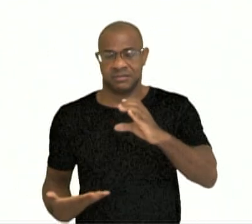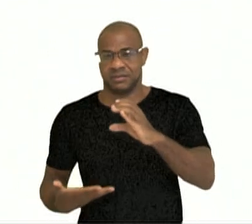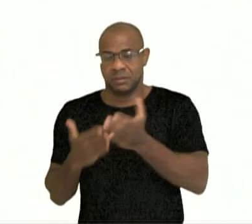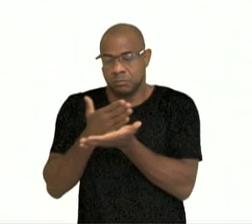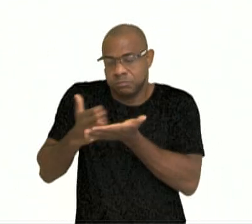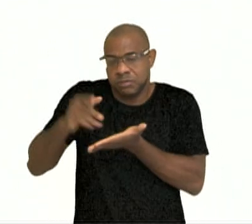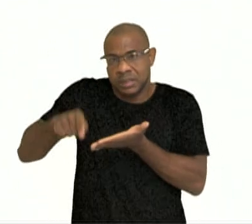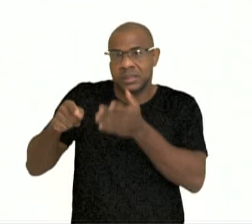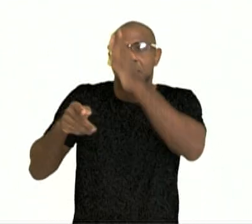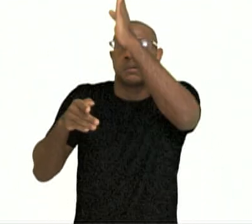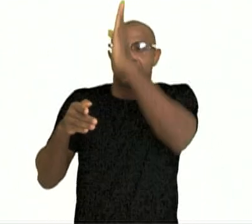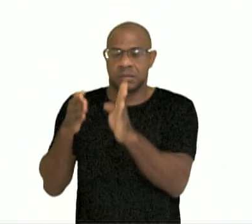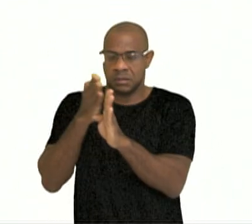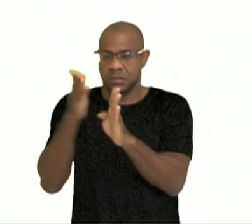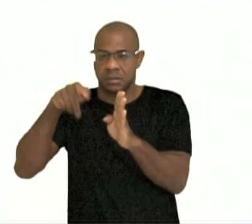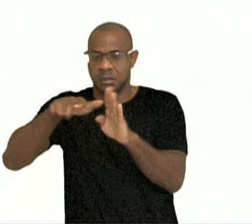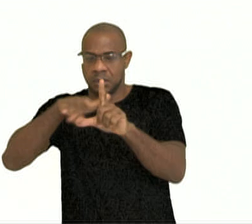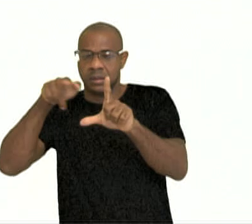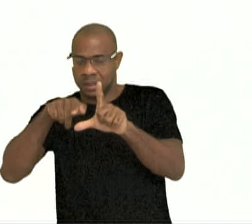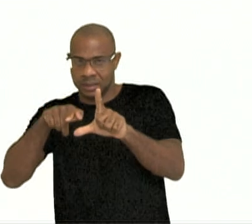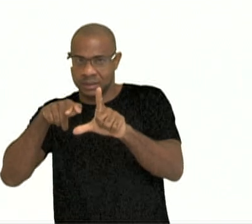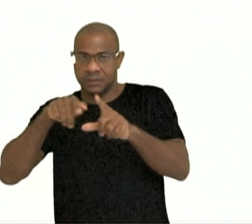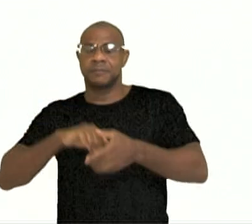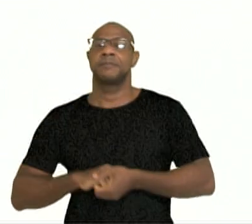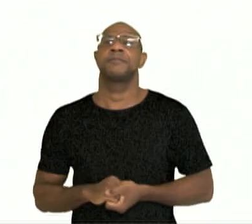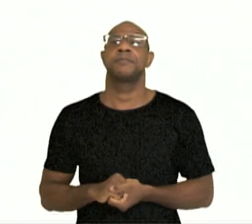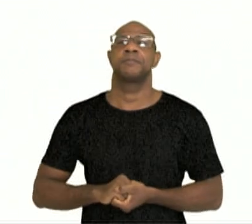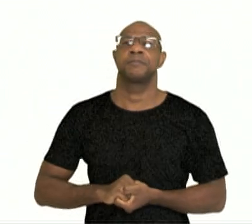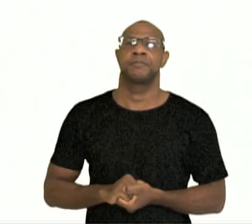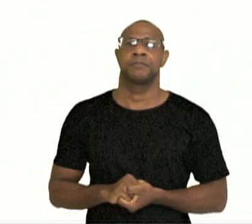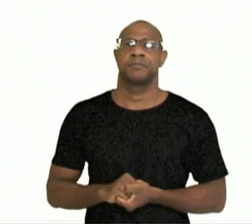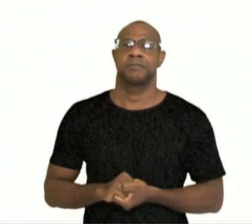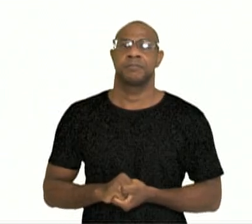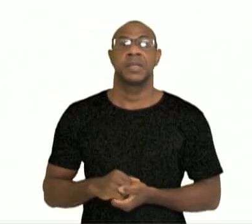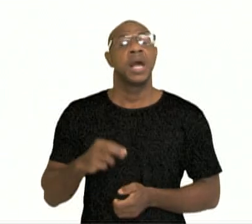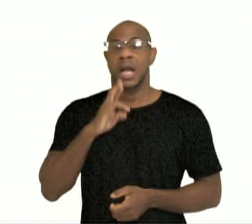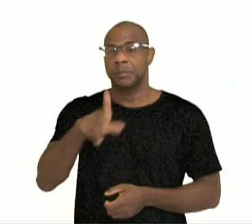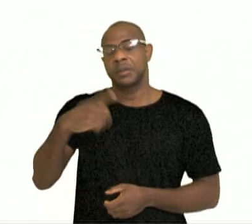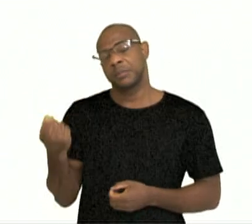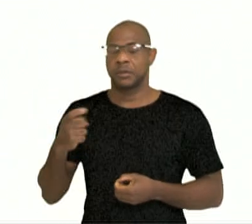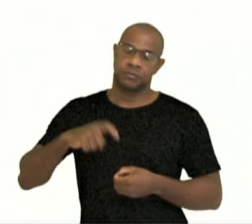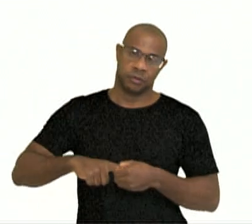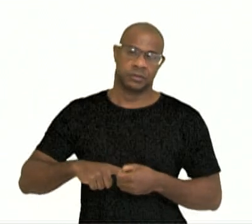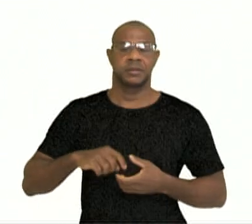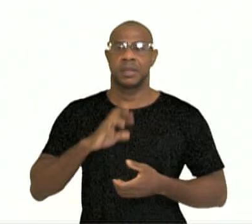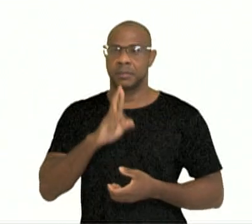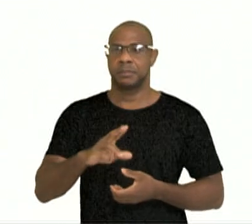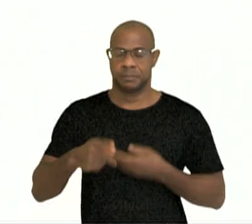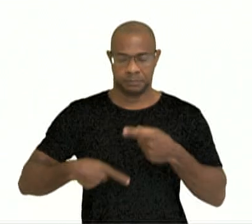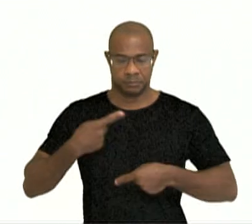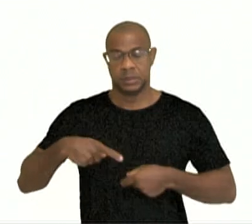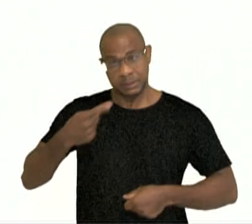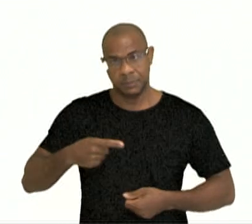iniciais, originais do litoral a partir da ocupação e da exploração dos recursos? Respondo e a gente já volta para corrigir.